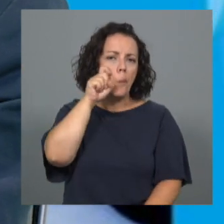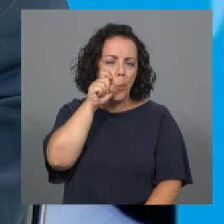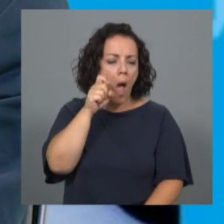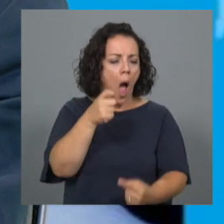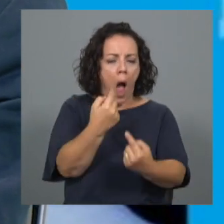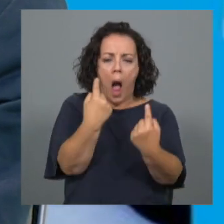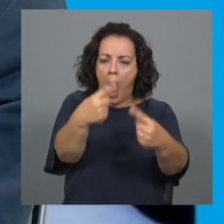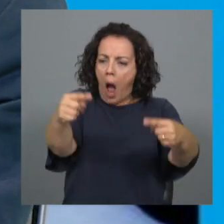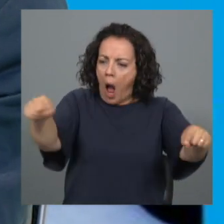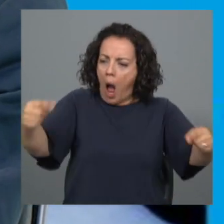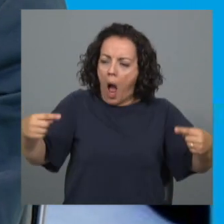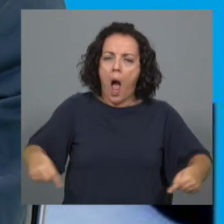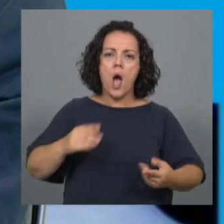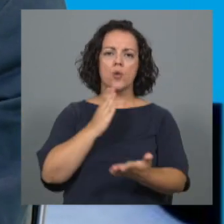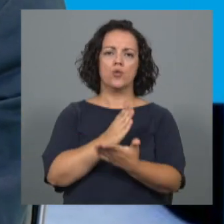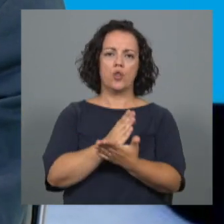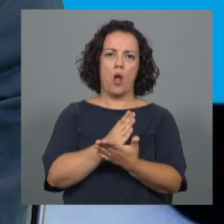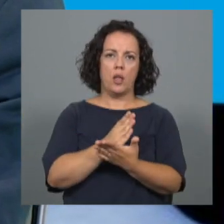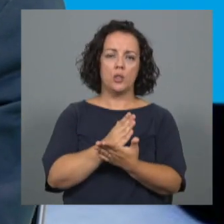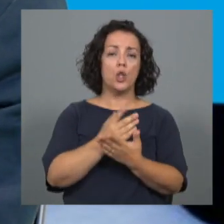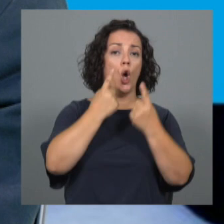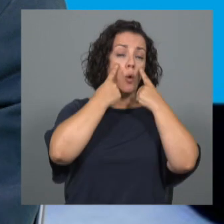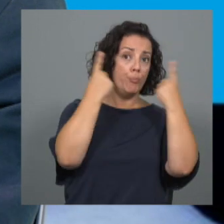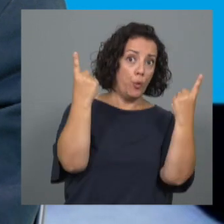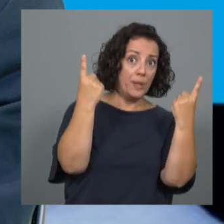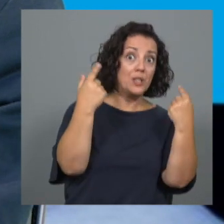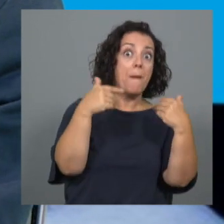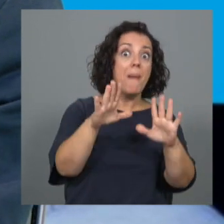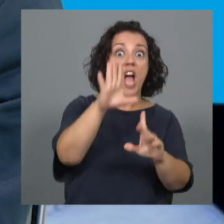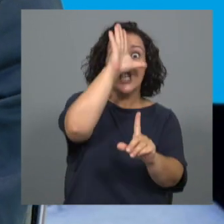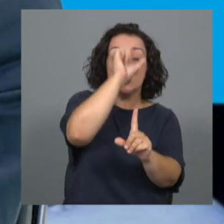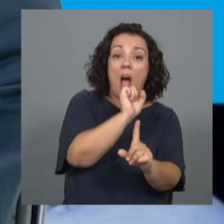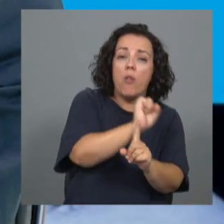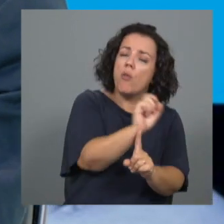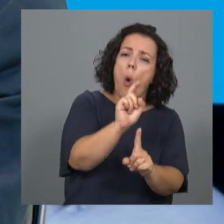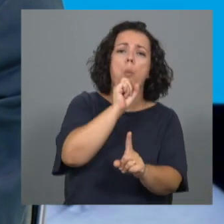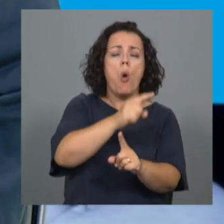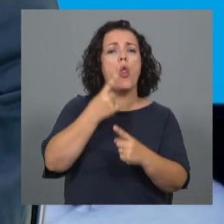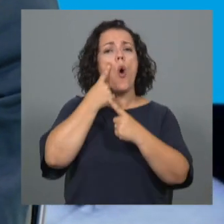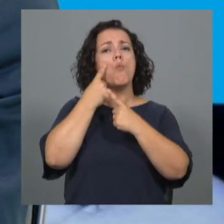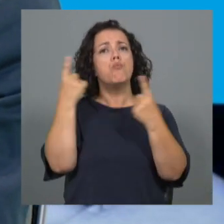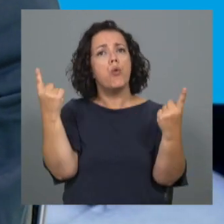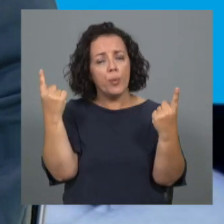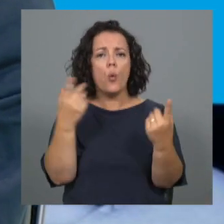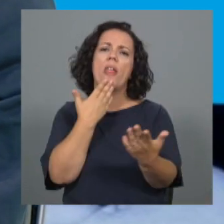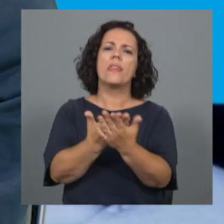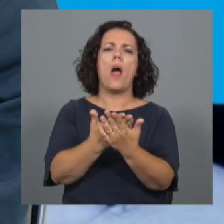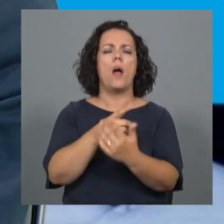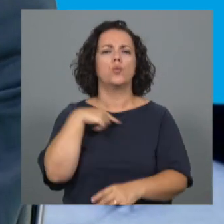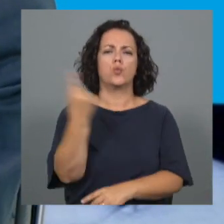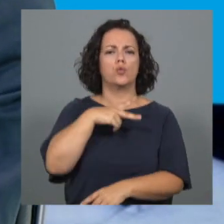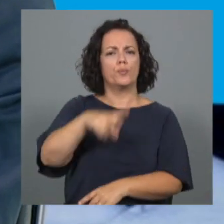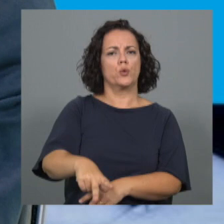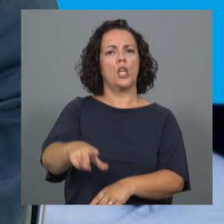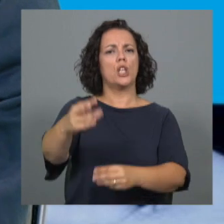de estabelecimentos públicos, mas públicos não têm que ser estatais, públicos de tal maneira que têm que garantir a educação para todos os portugueses. Agora,